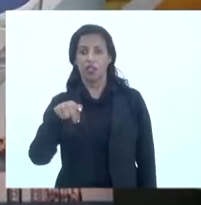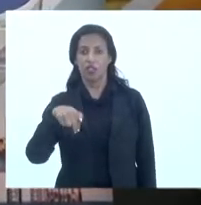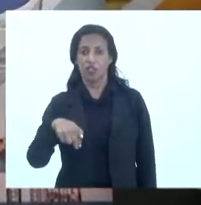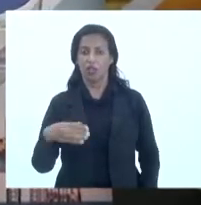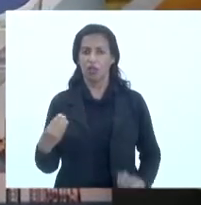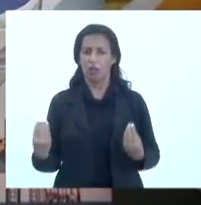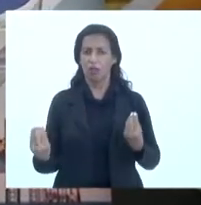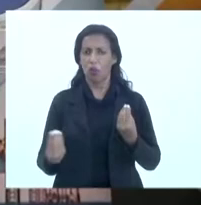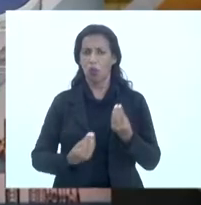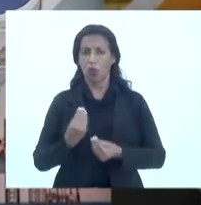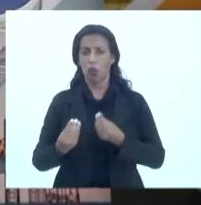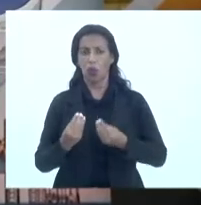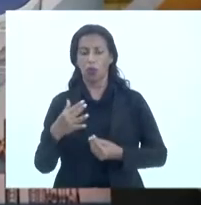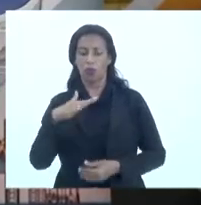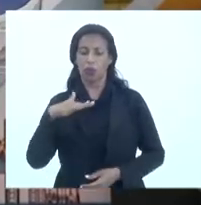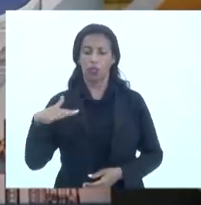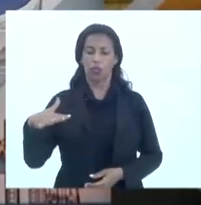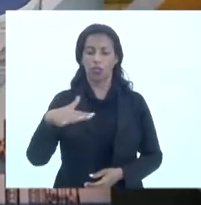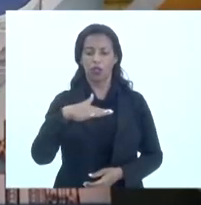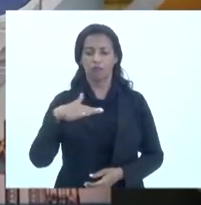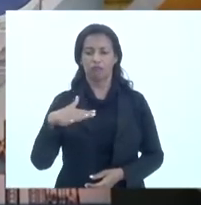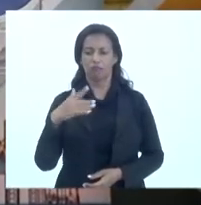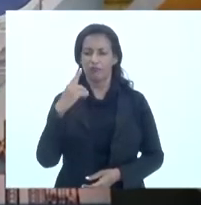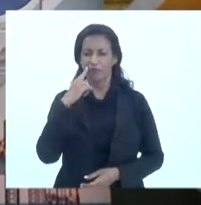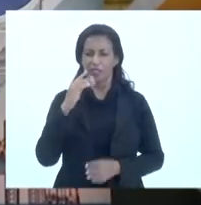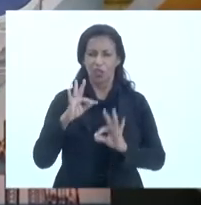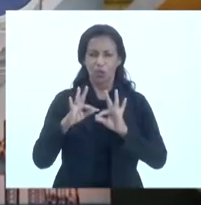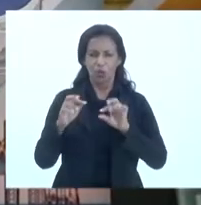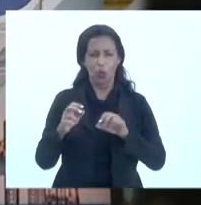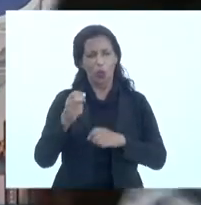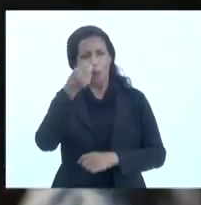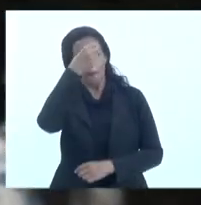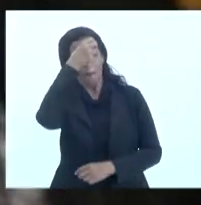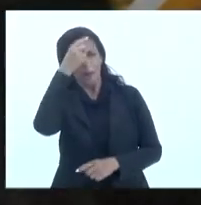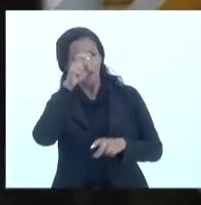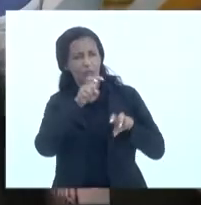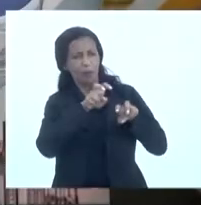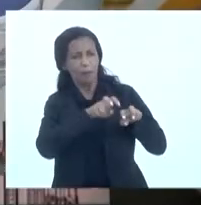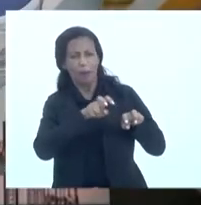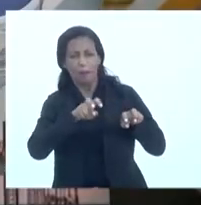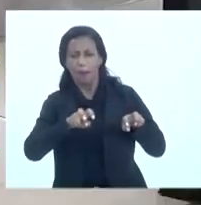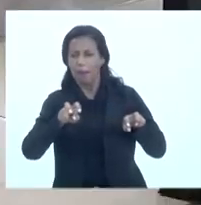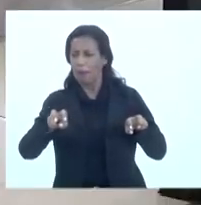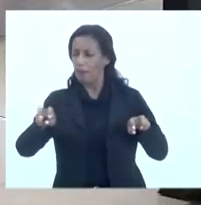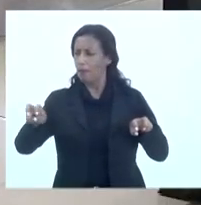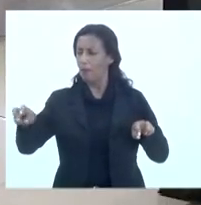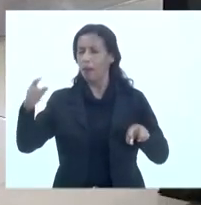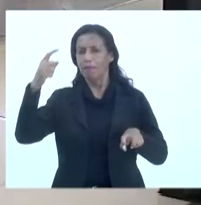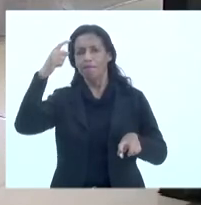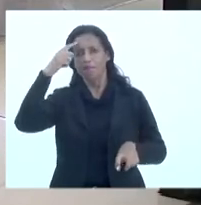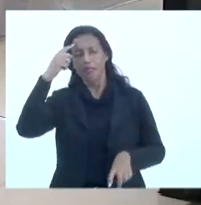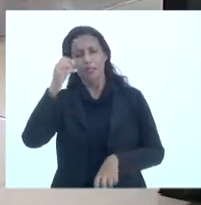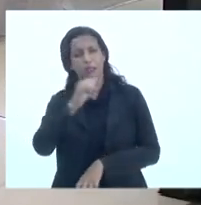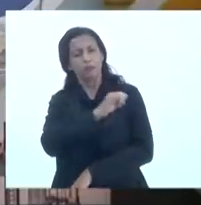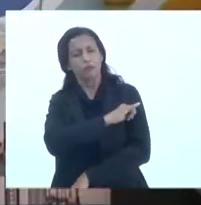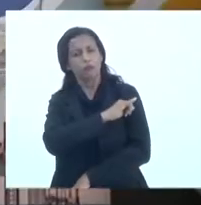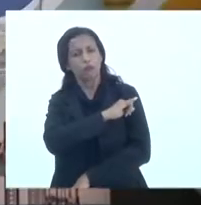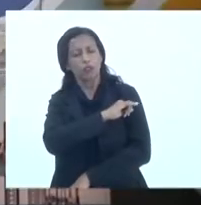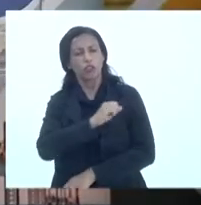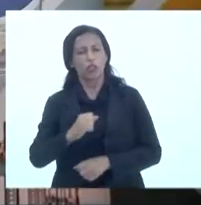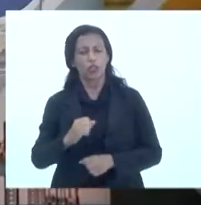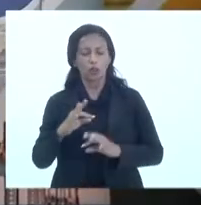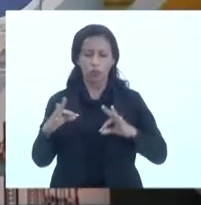entidade regional, ver todos esses prefeitos lado a lado, pensando o Rio de Janeiro como um todo, nos traz muito